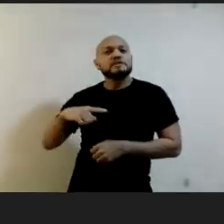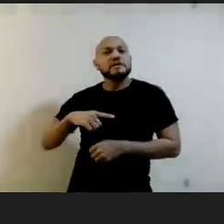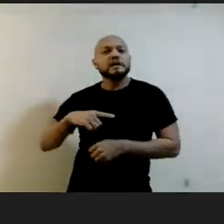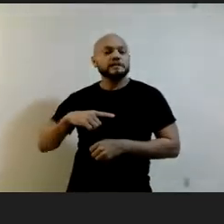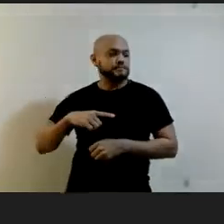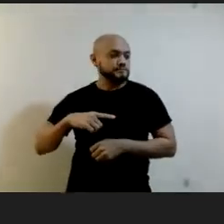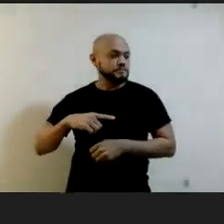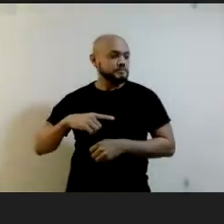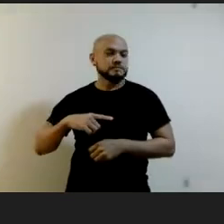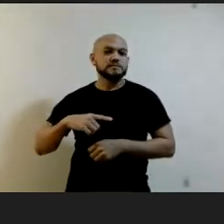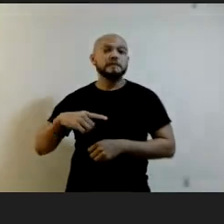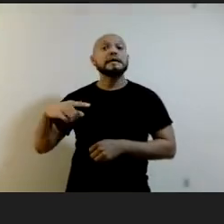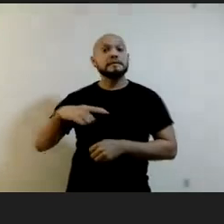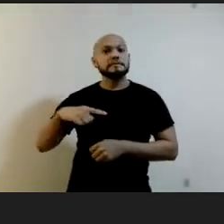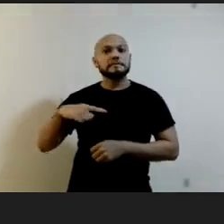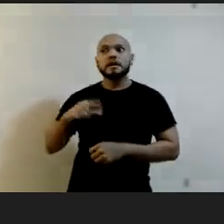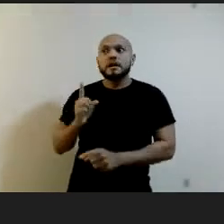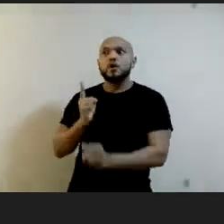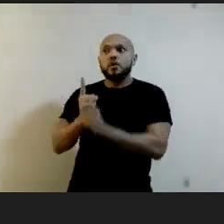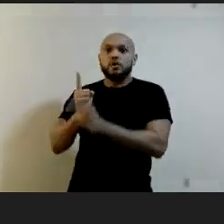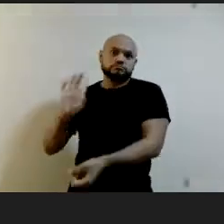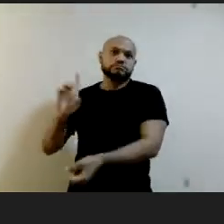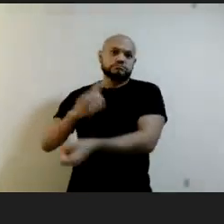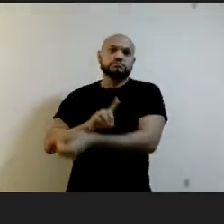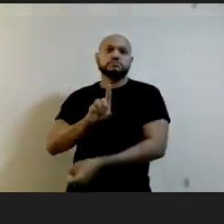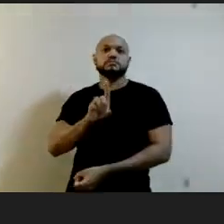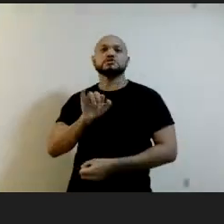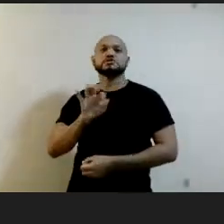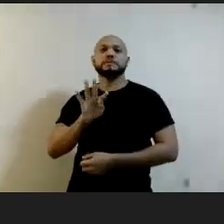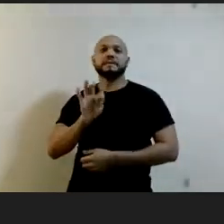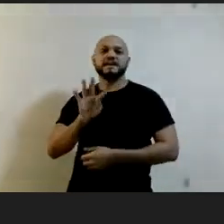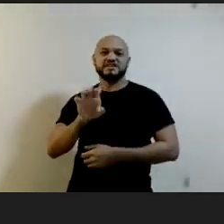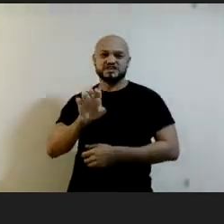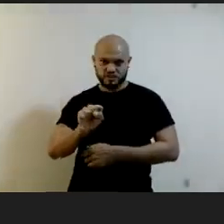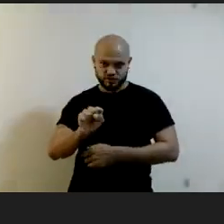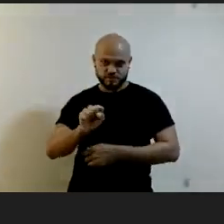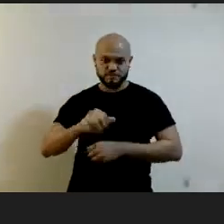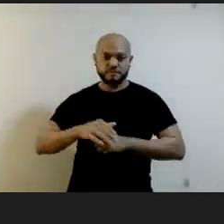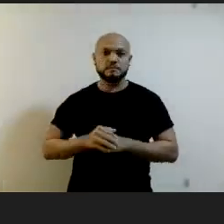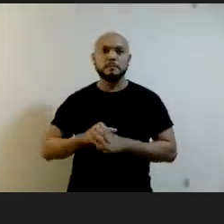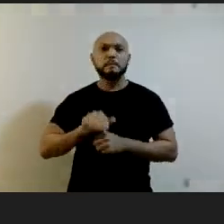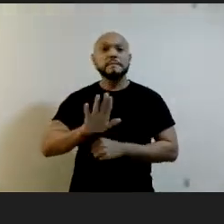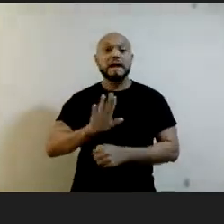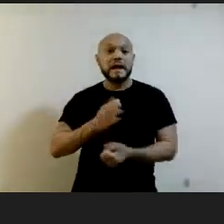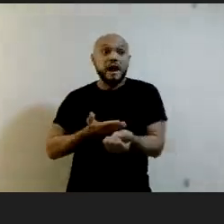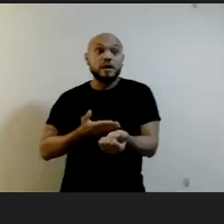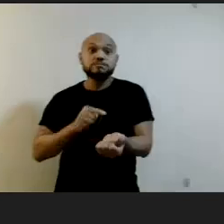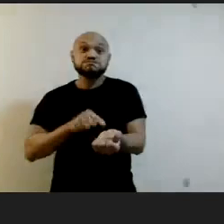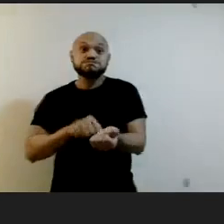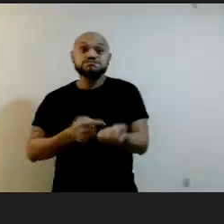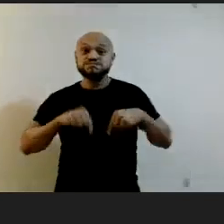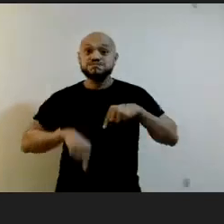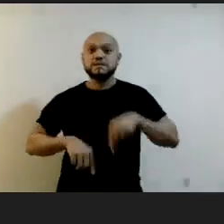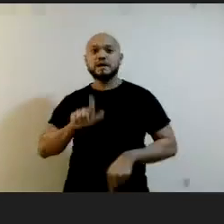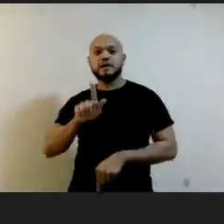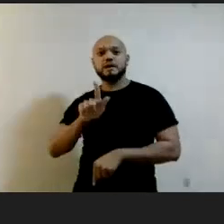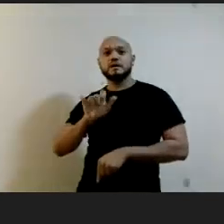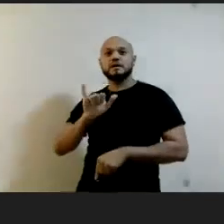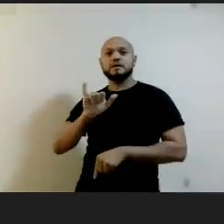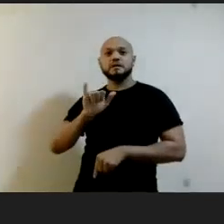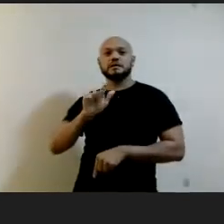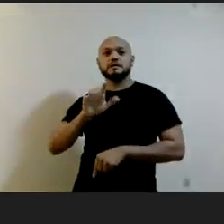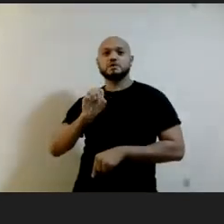esse quadro do diabetes. Só que a glicose já está alta há muito tempo, então você tem